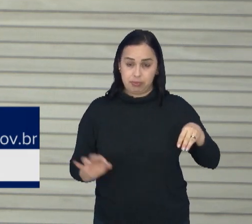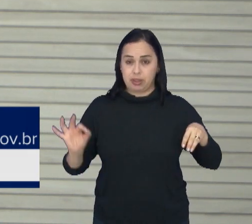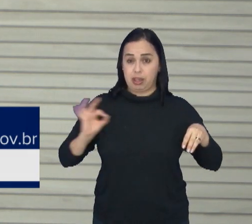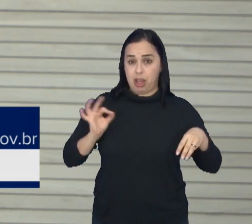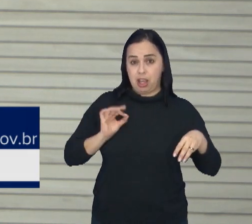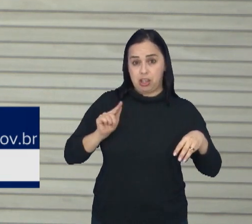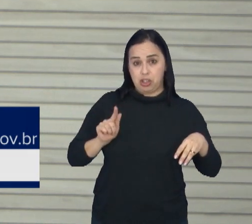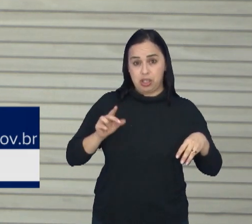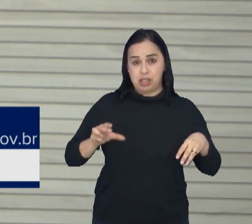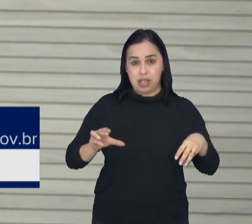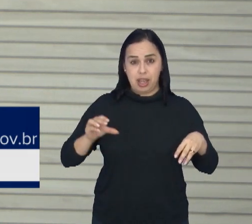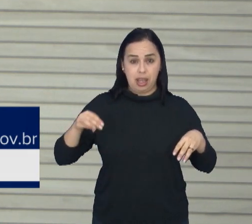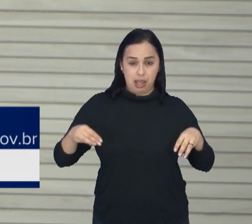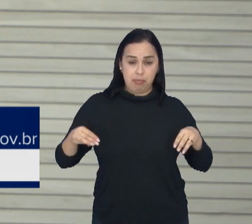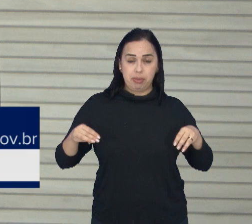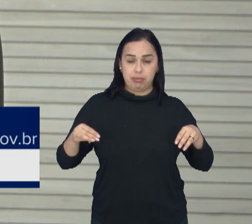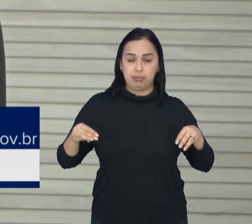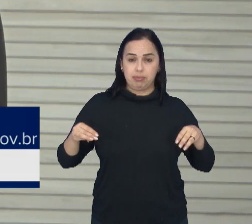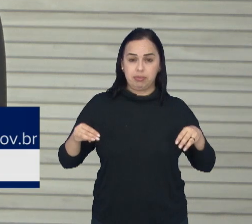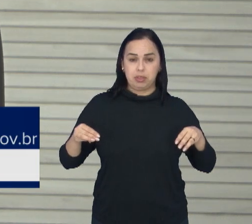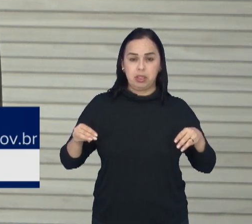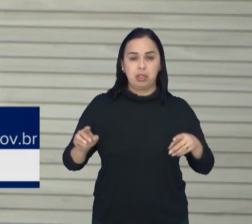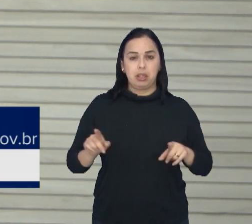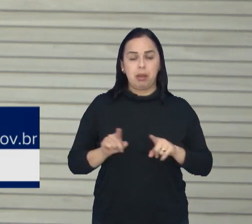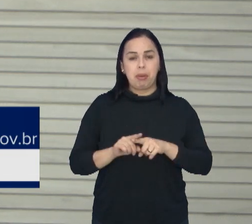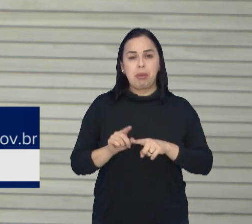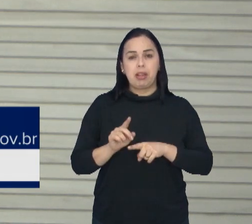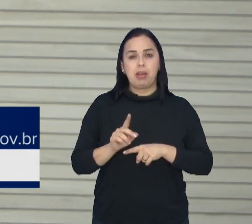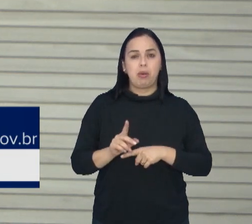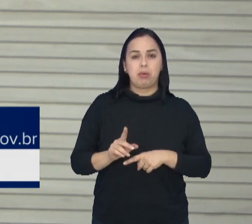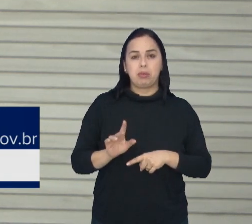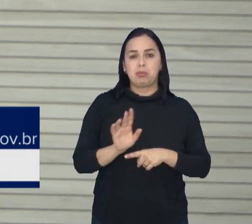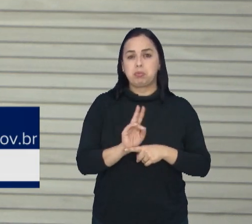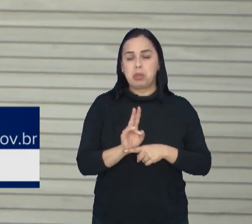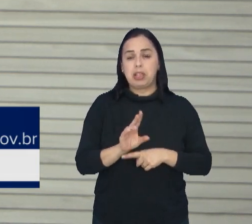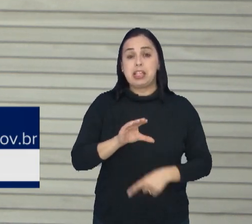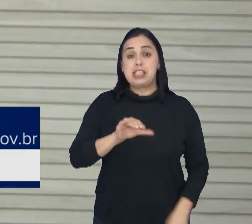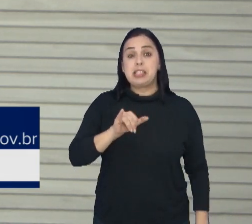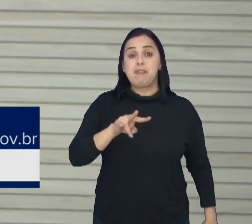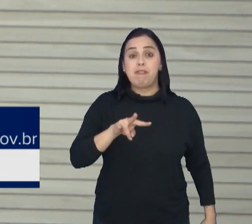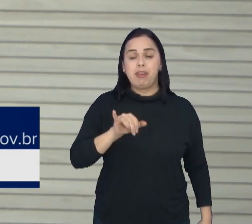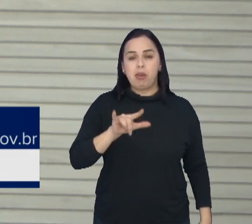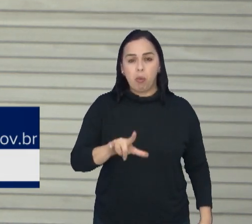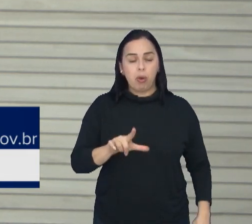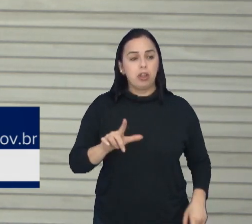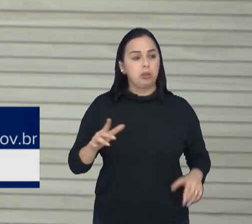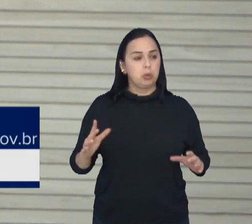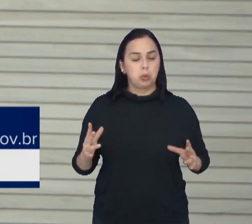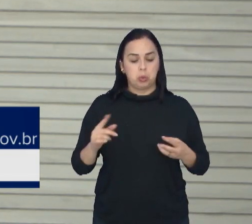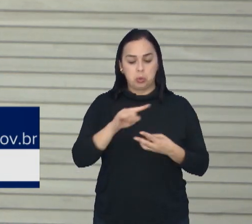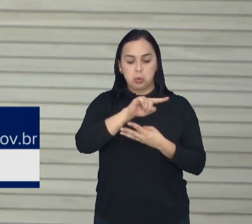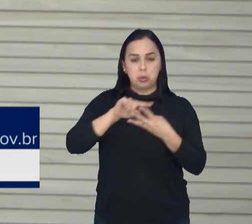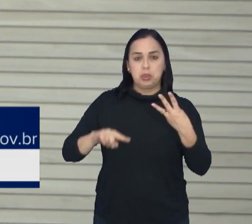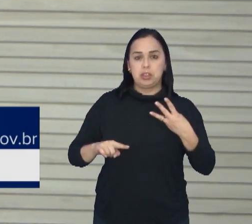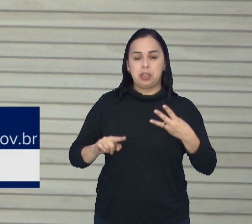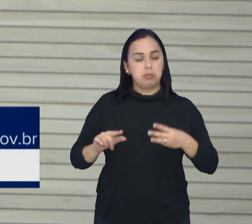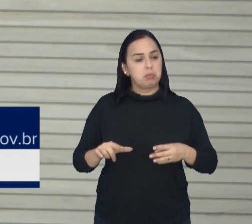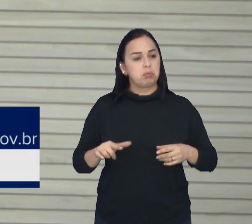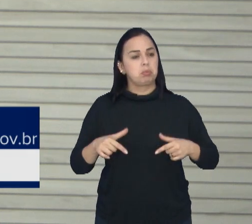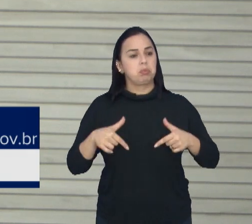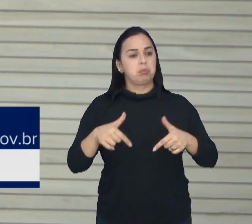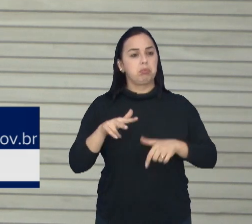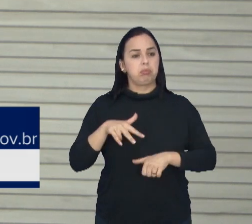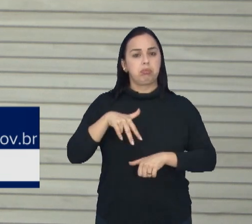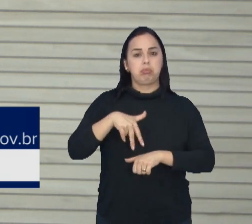Guarda Civil Municipal, também os agentes da Polícia Civil, então todos mobilizados para garantir a